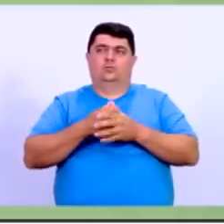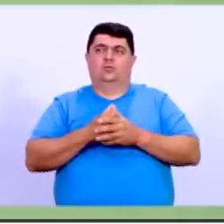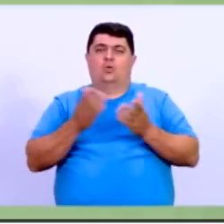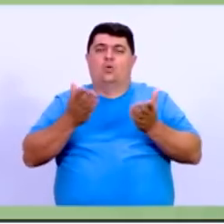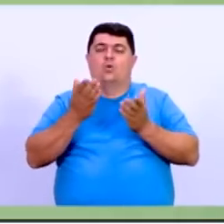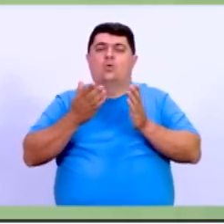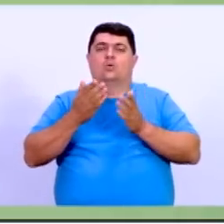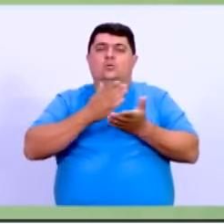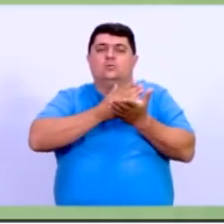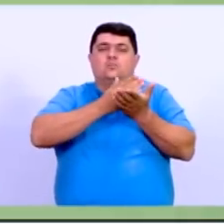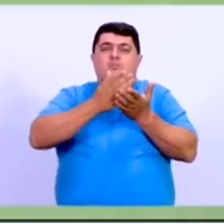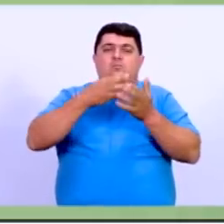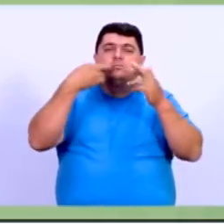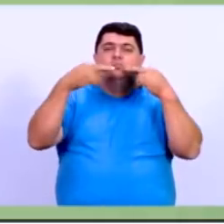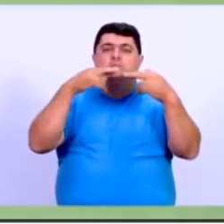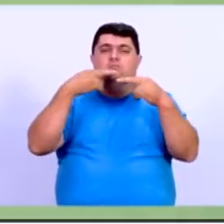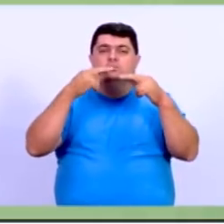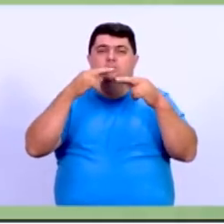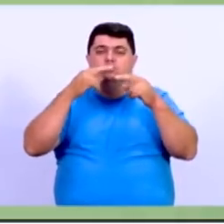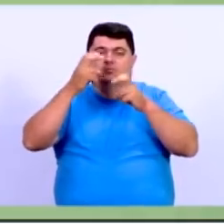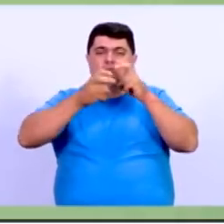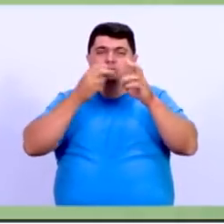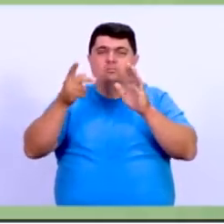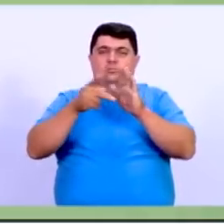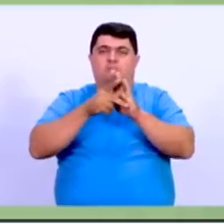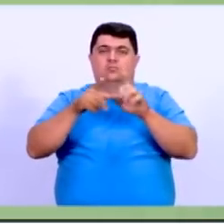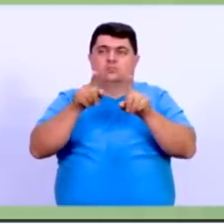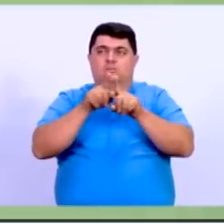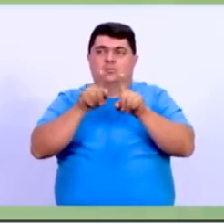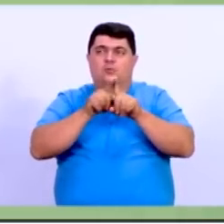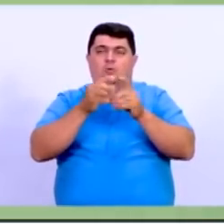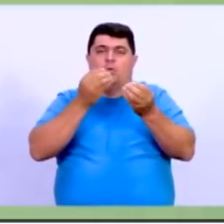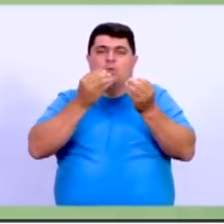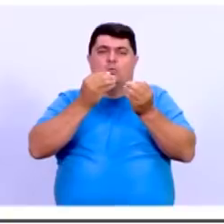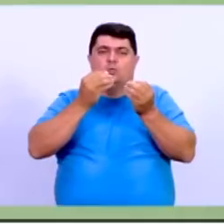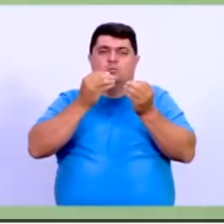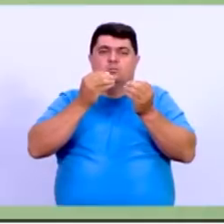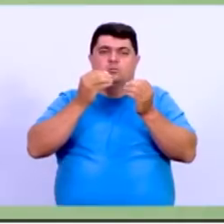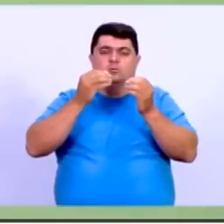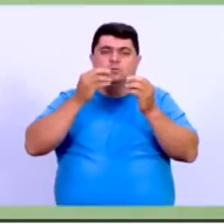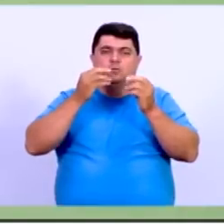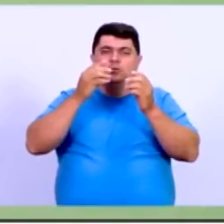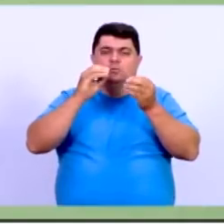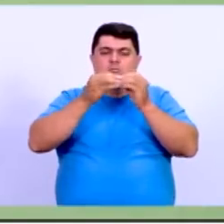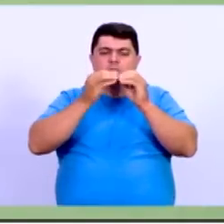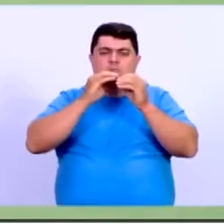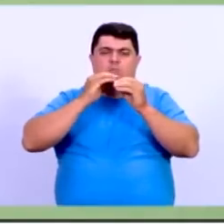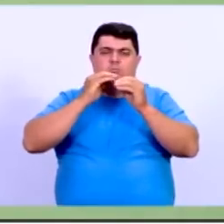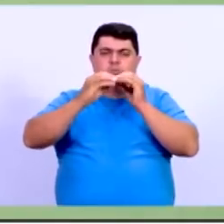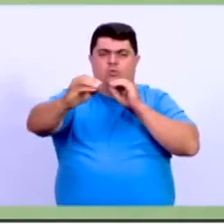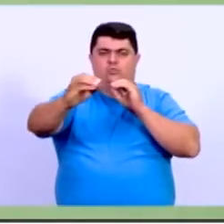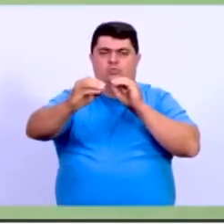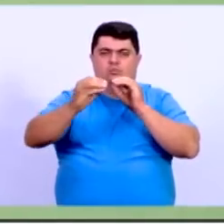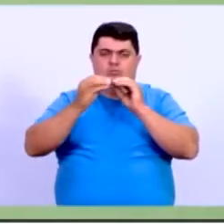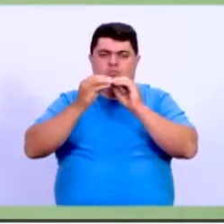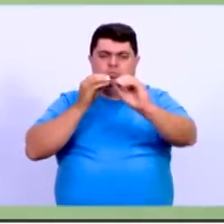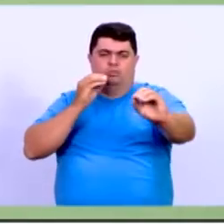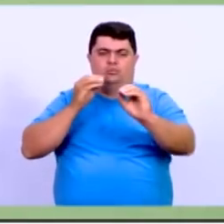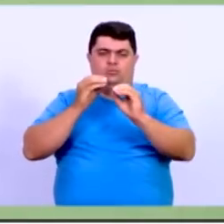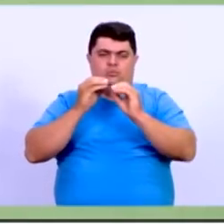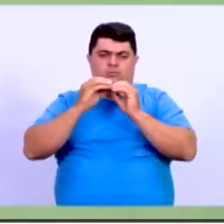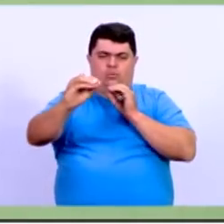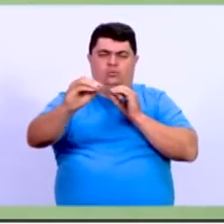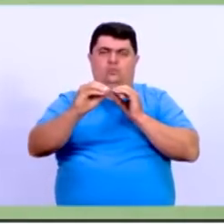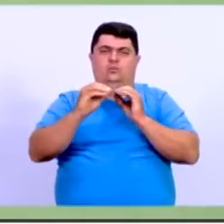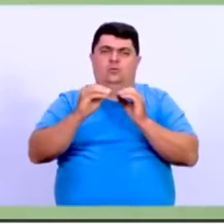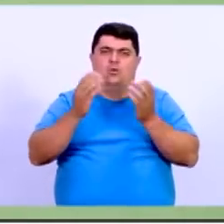hoje, galera, introdução a redes de computadores e sentido da transmissão de dados. Então, nossos objetivos aqui da nossa aula,